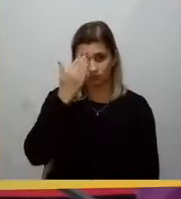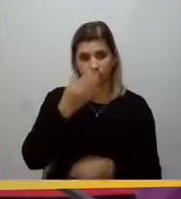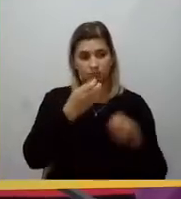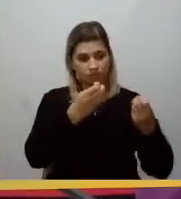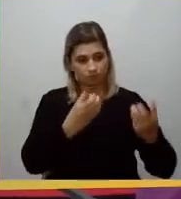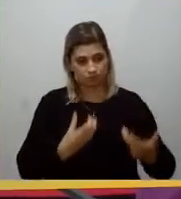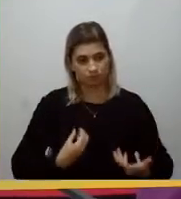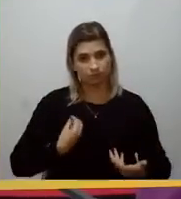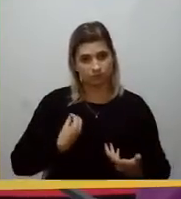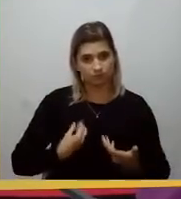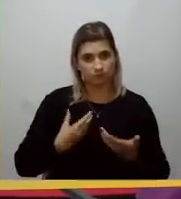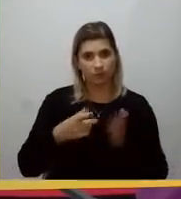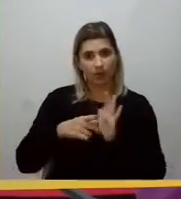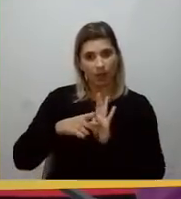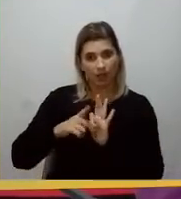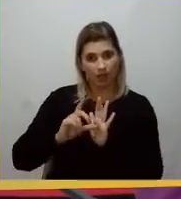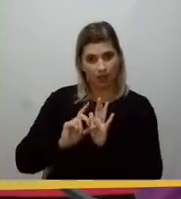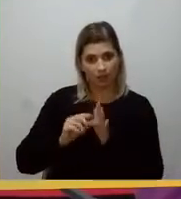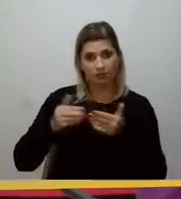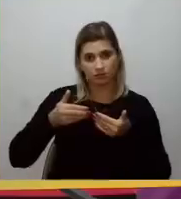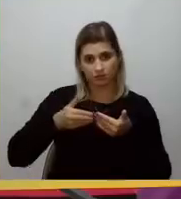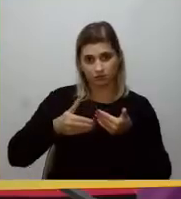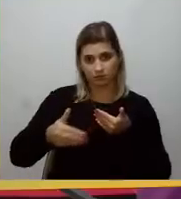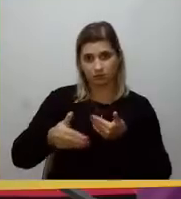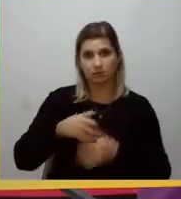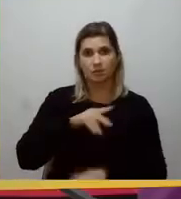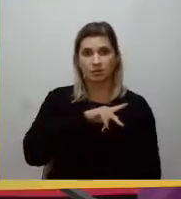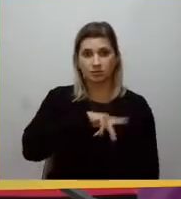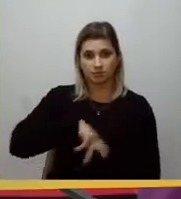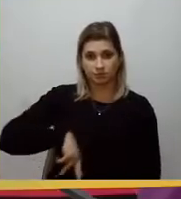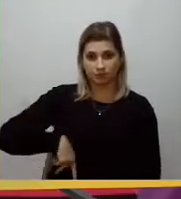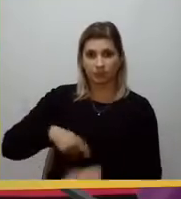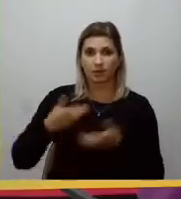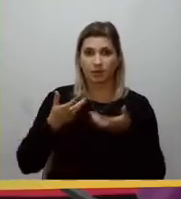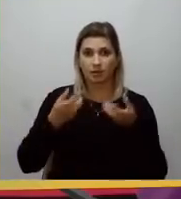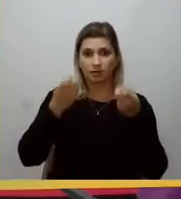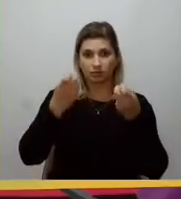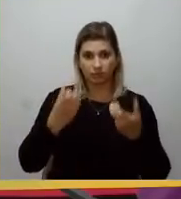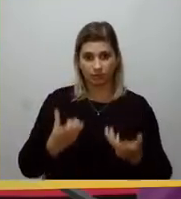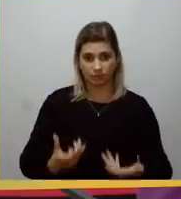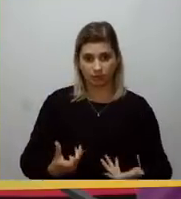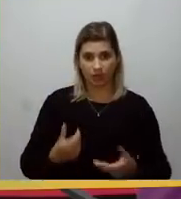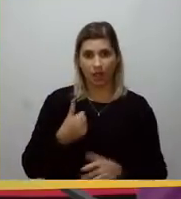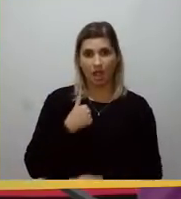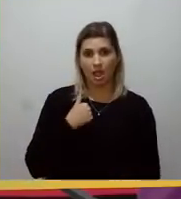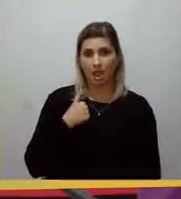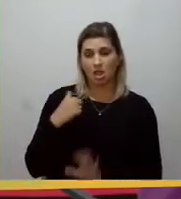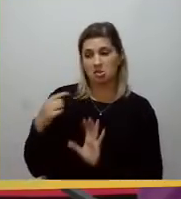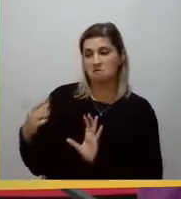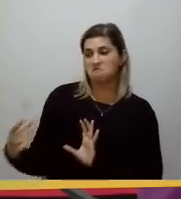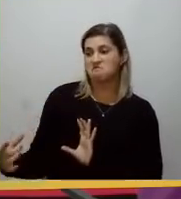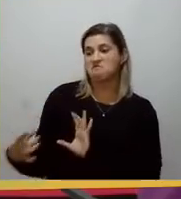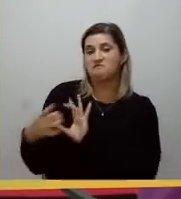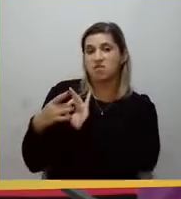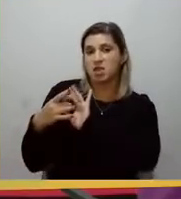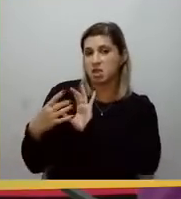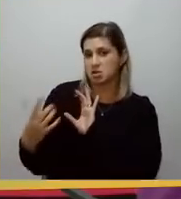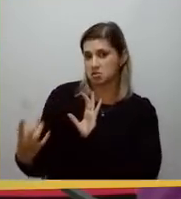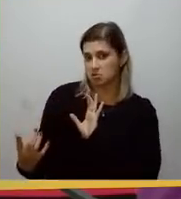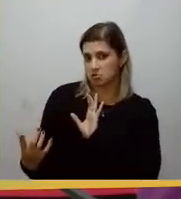antes de dar continuidade, senhor presidente, gostaria de esclarecer aqui que eu não tenho vínculo algum com o depoente dessa